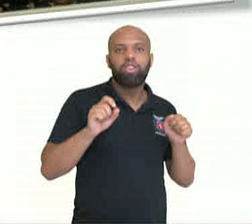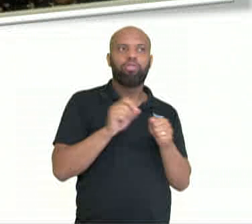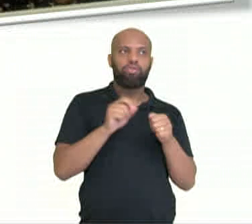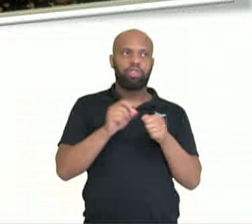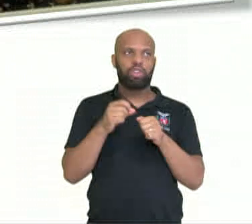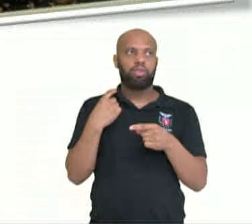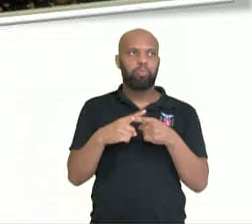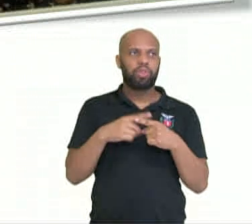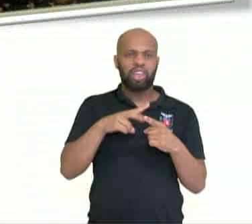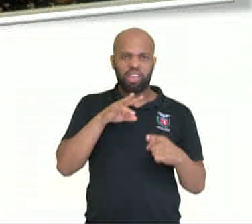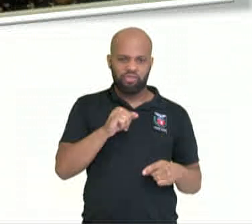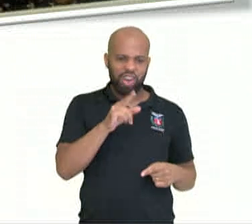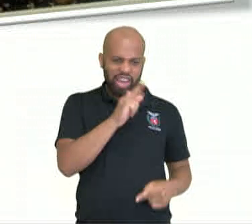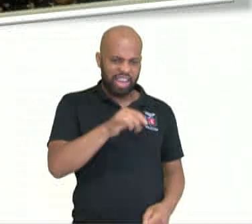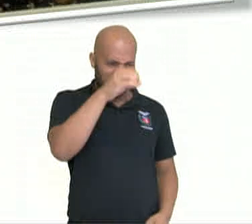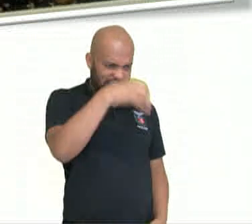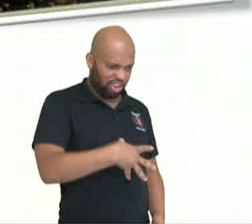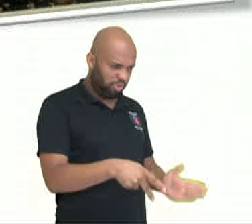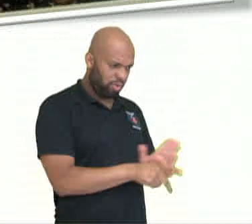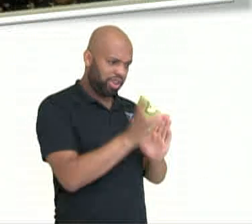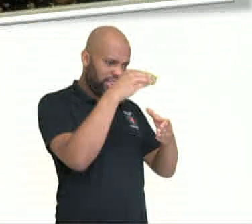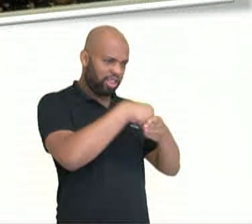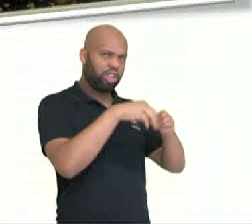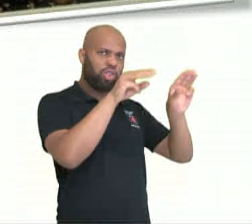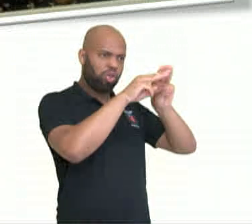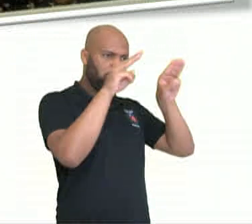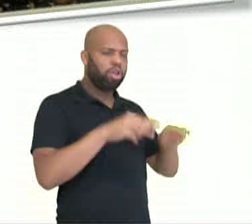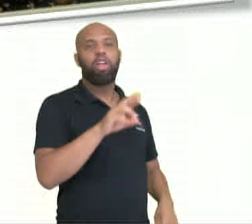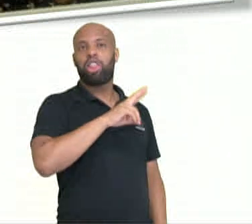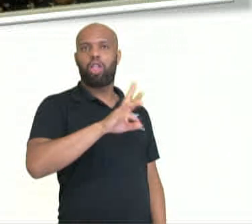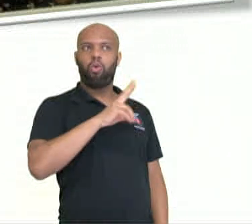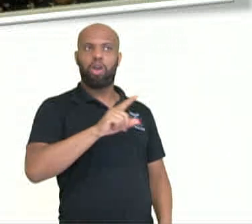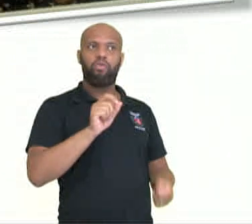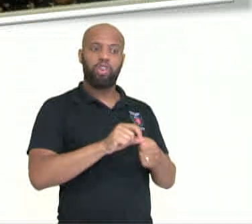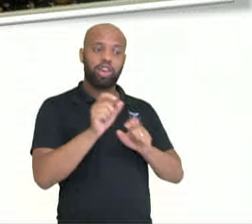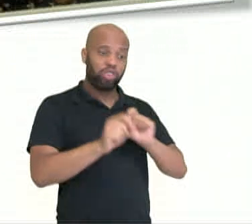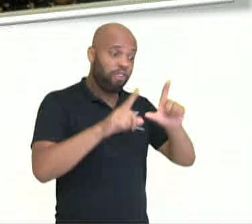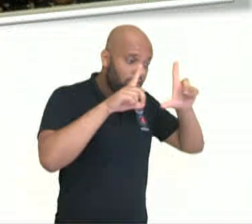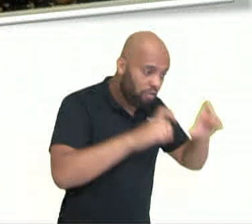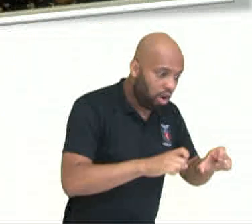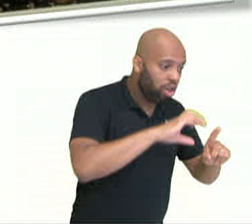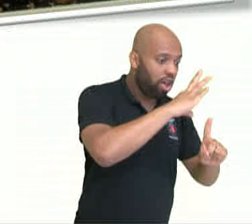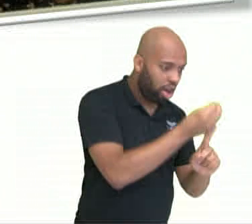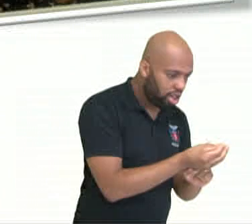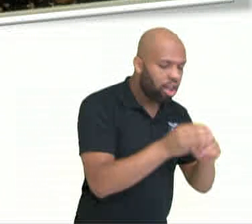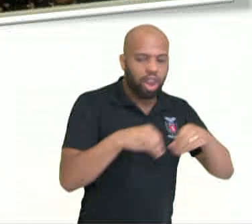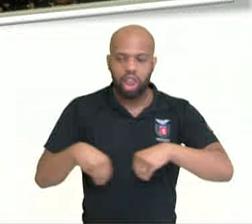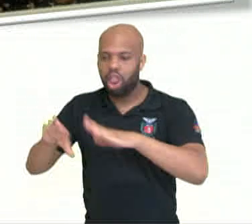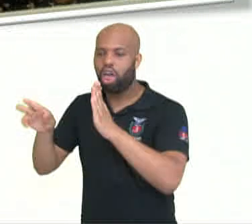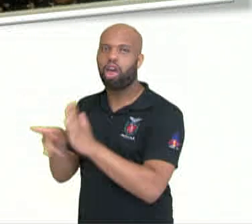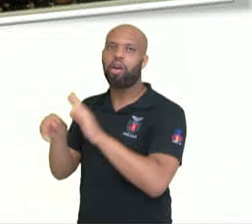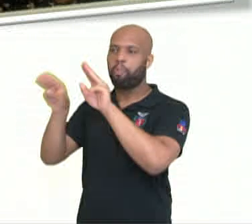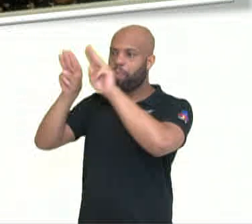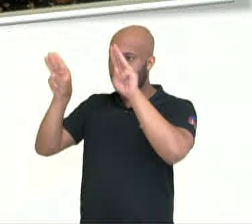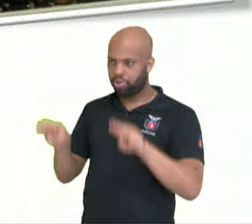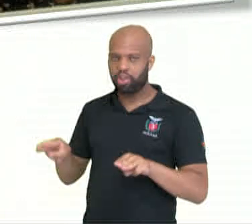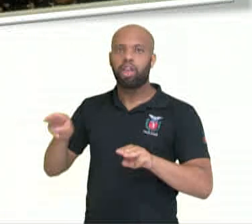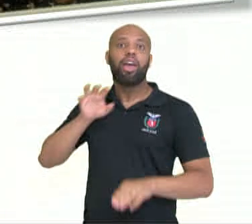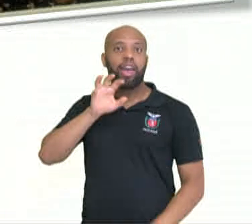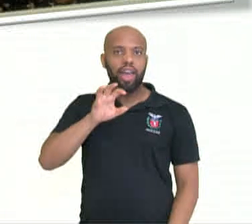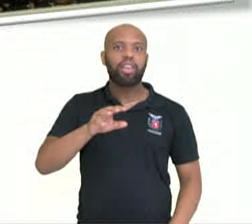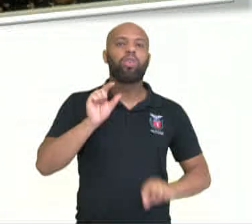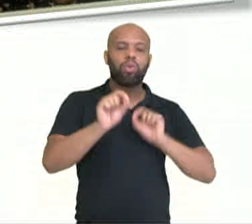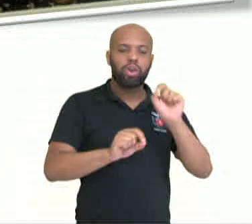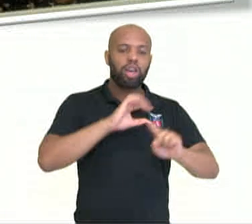acha que ele vai levar o lixo para dentro dos museus? Não. Ele leva a fotografia da arte que ele fez. Tá? Então, isso aí é uma arte totalmente